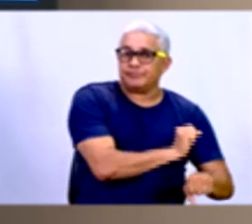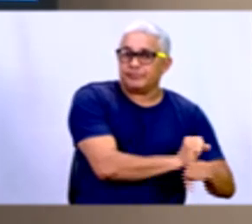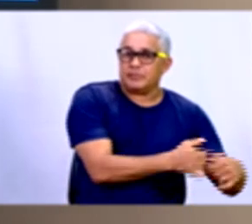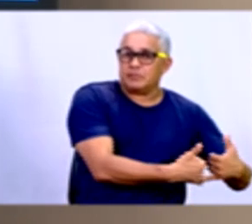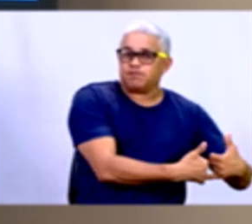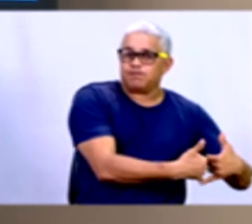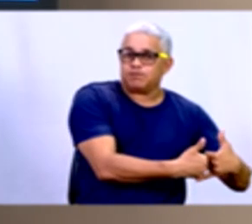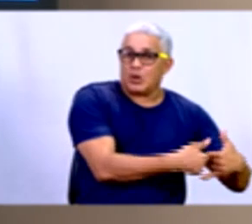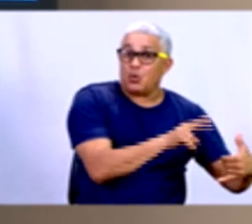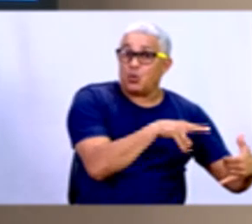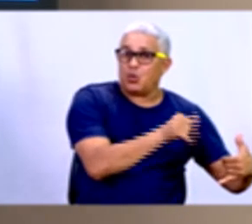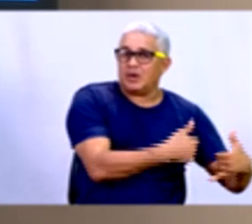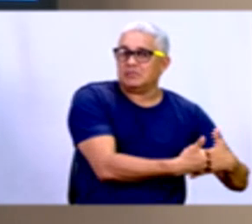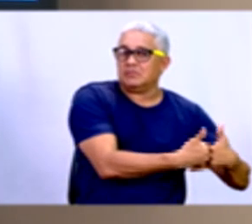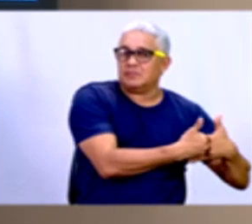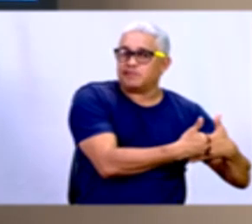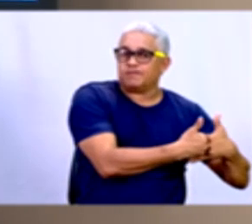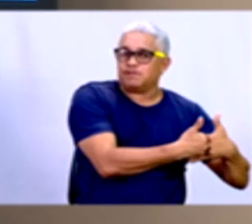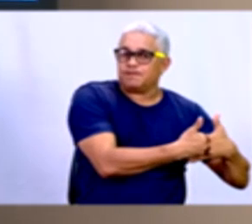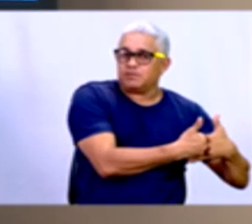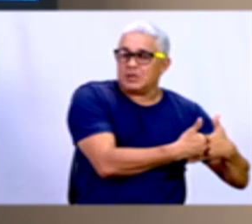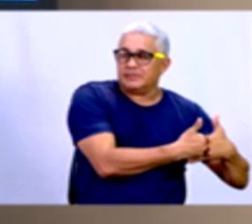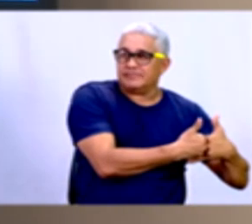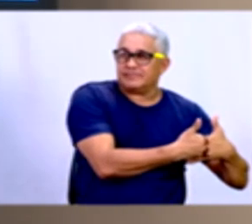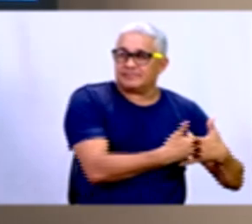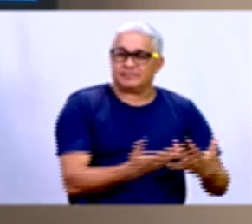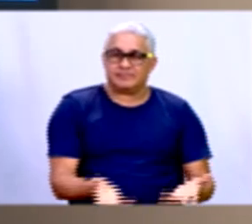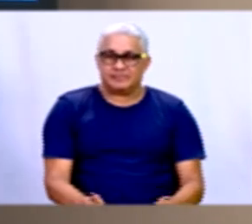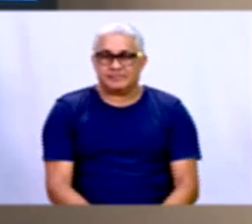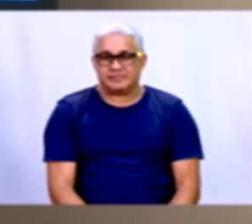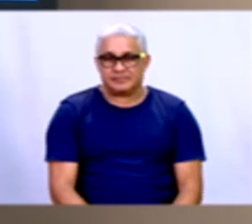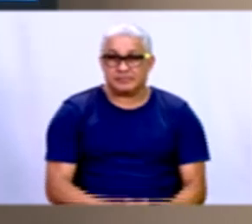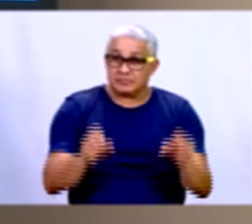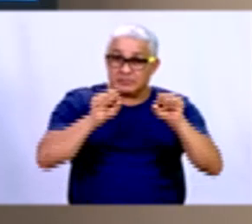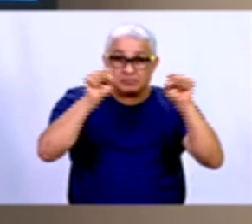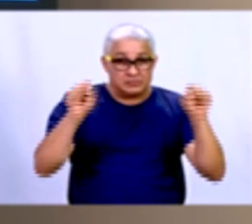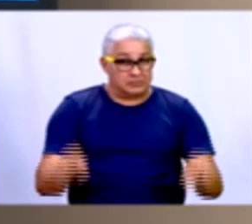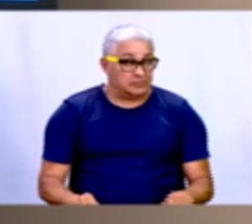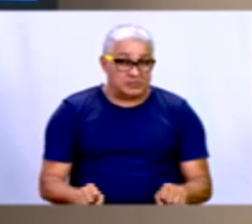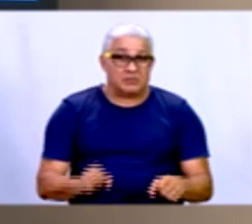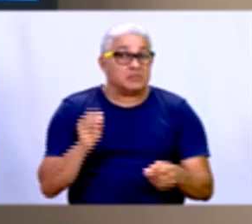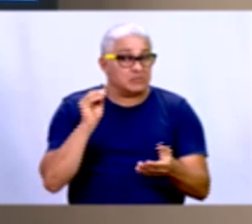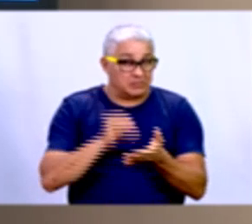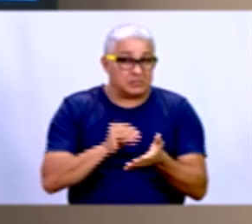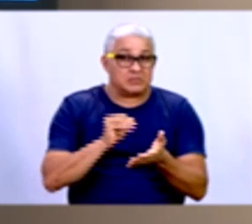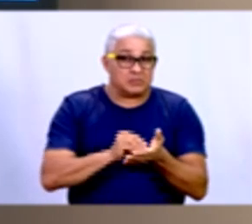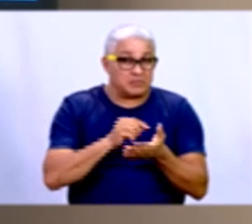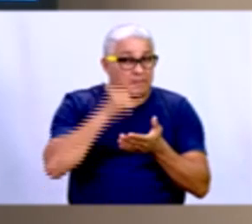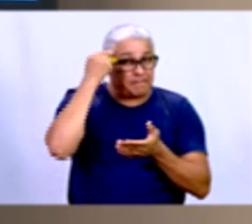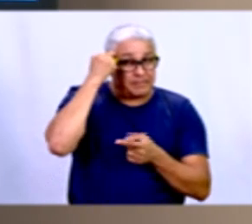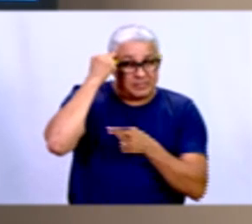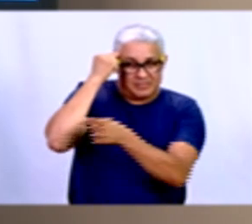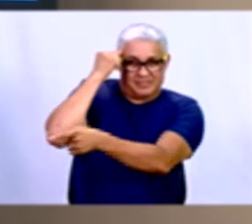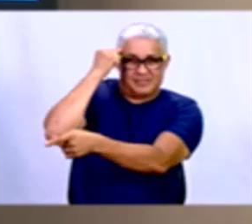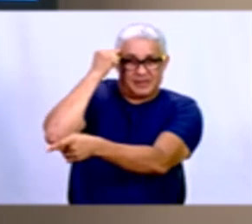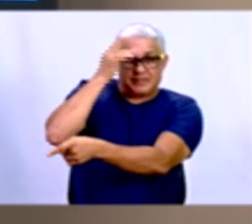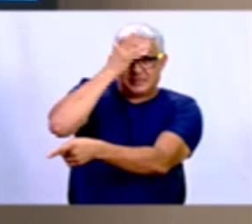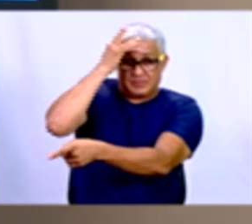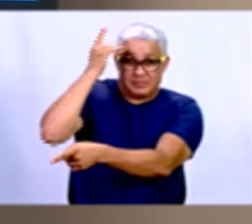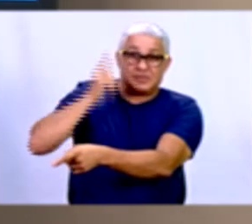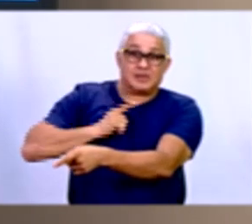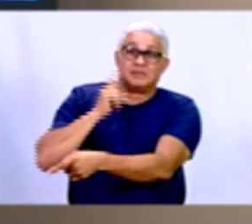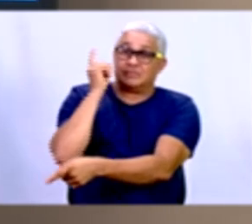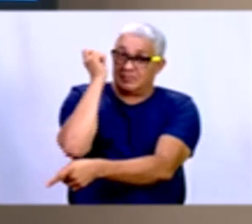que nunca chegou, né? Então, o sistema não foi projetado, não foi pensado em pessoas que